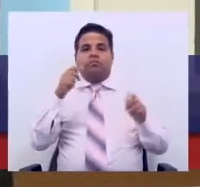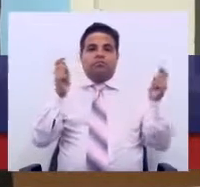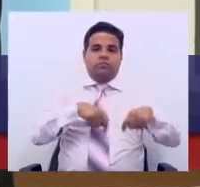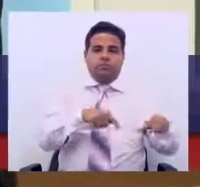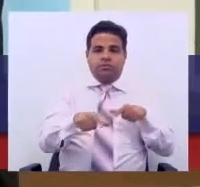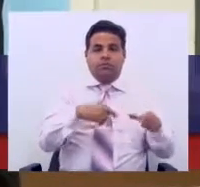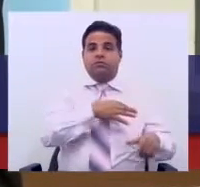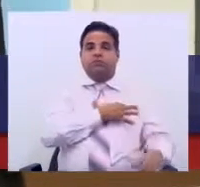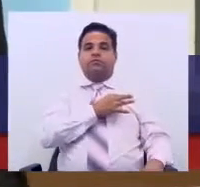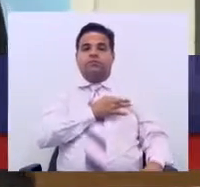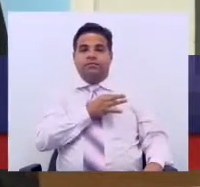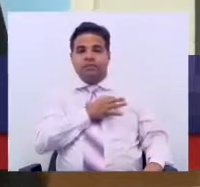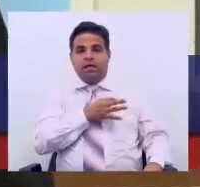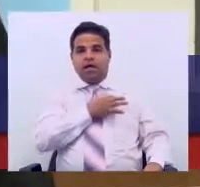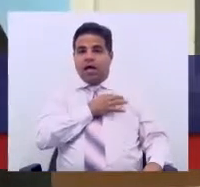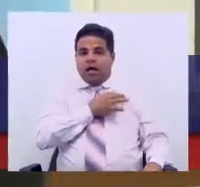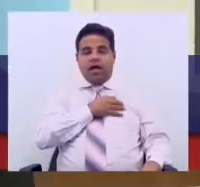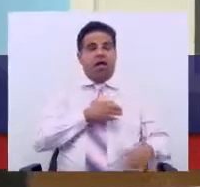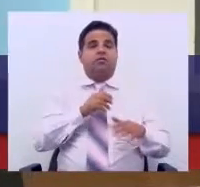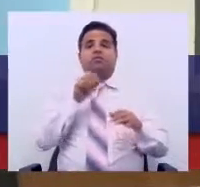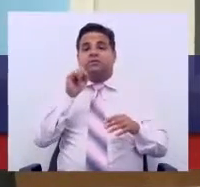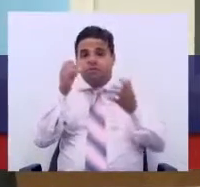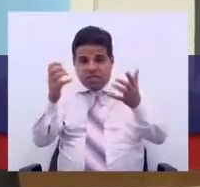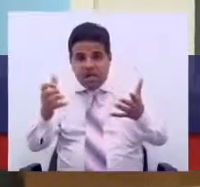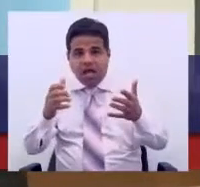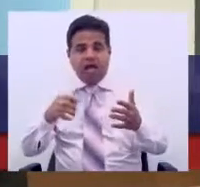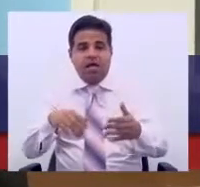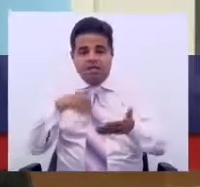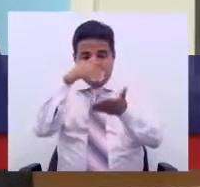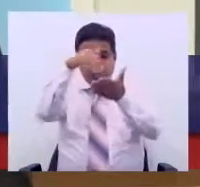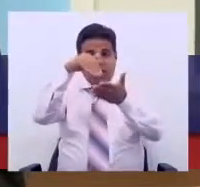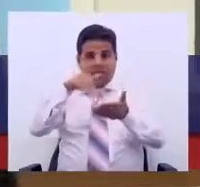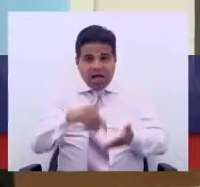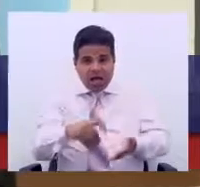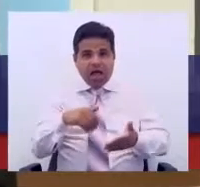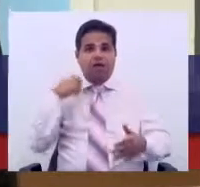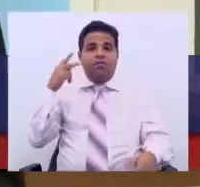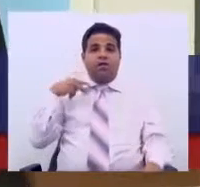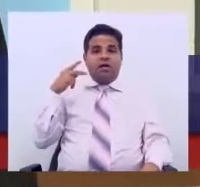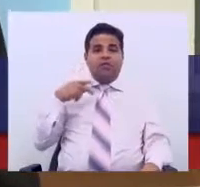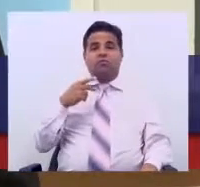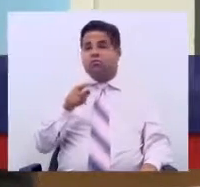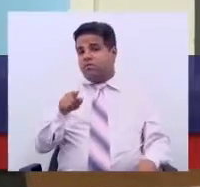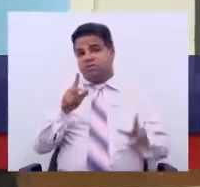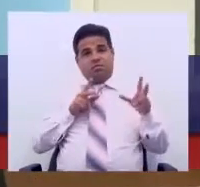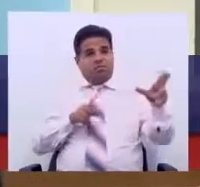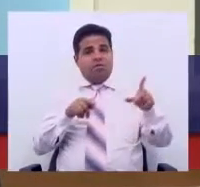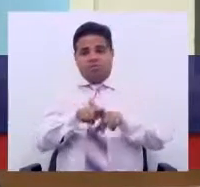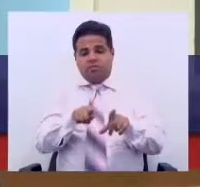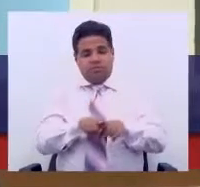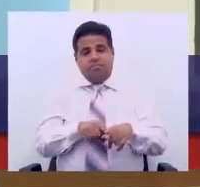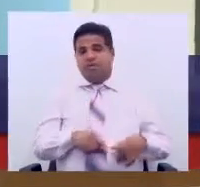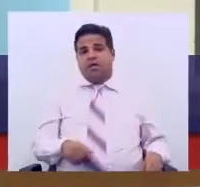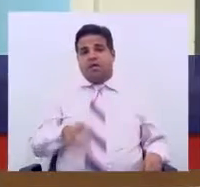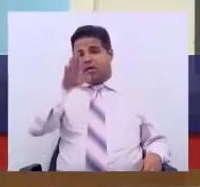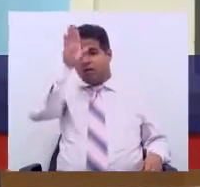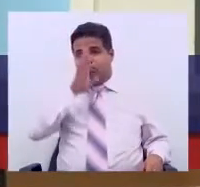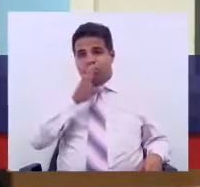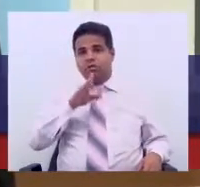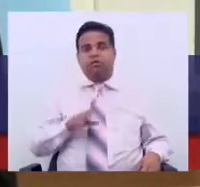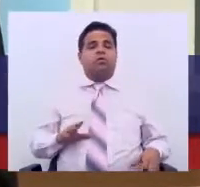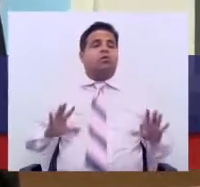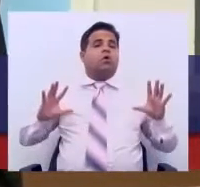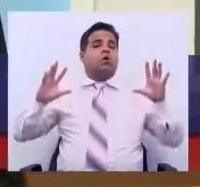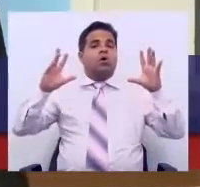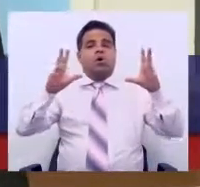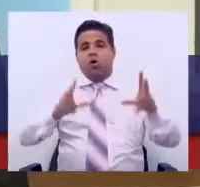forma voluntária, e sequer um prefeito, um secretário, um vereador será dessa forma, de forma gratuita.